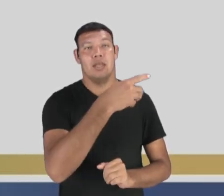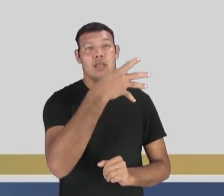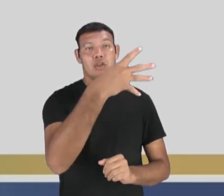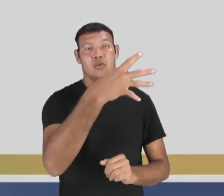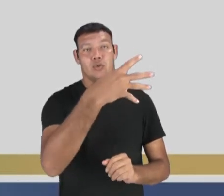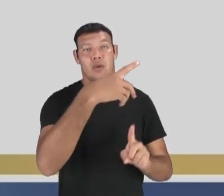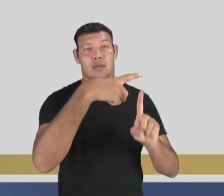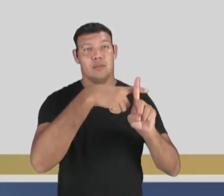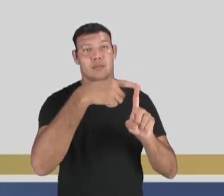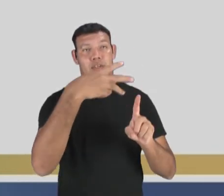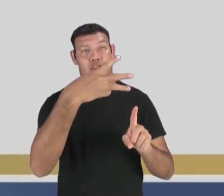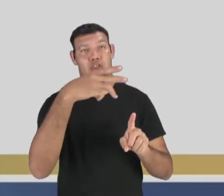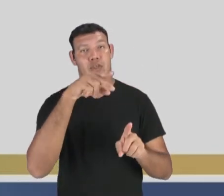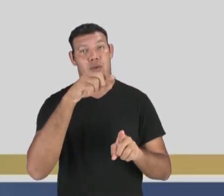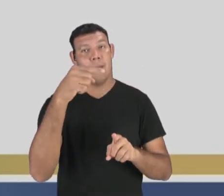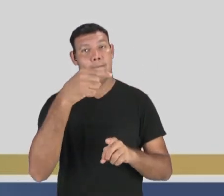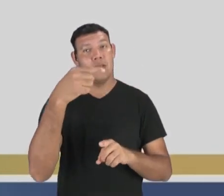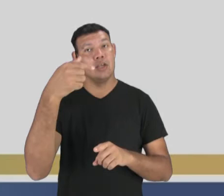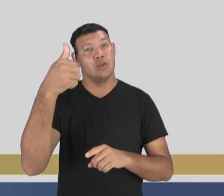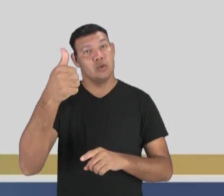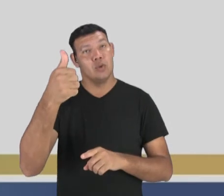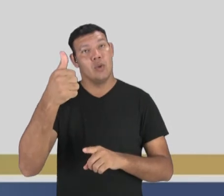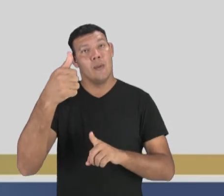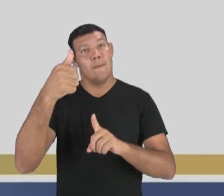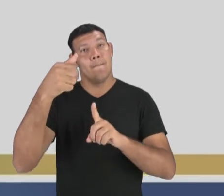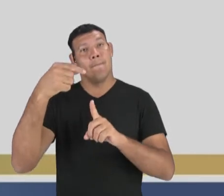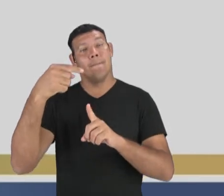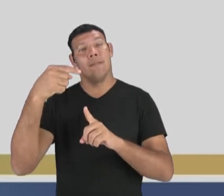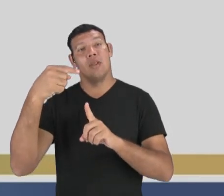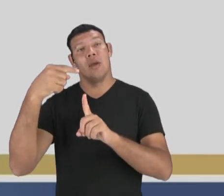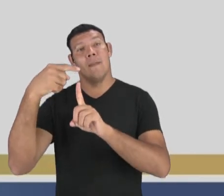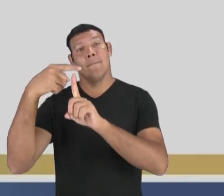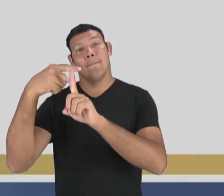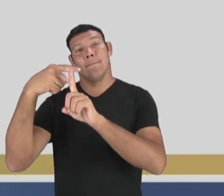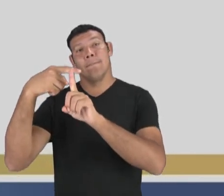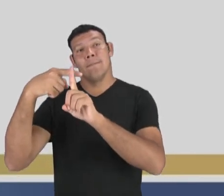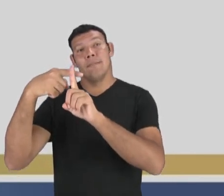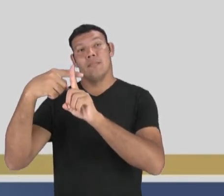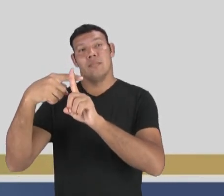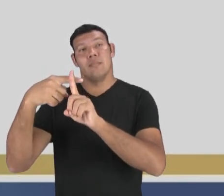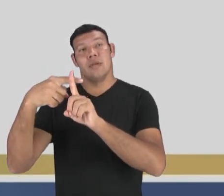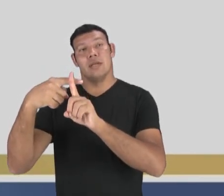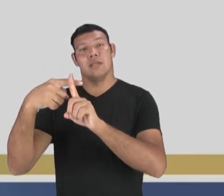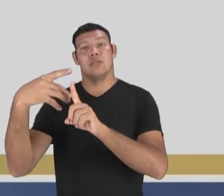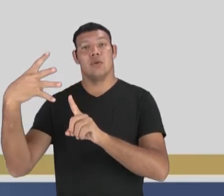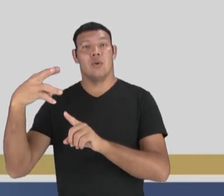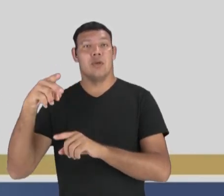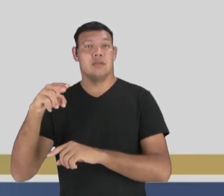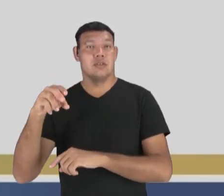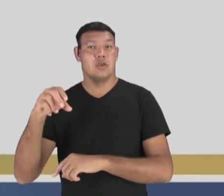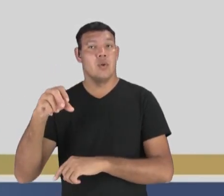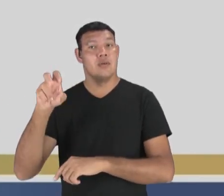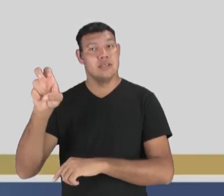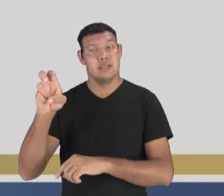E 3 é diferente de 7. Então, nesse caso, é